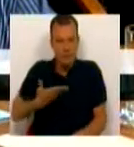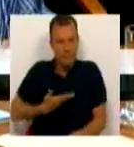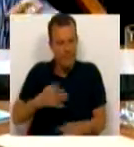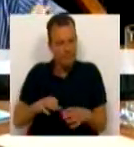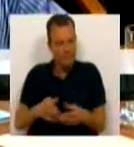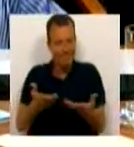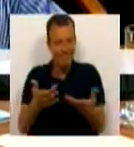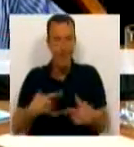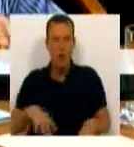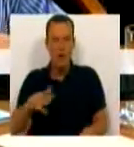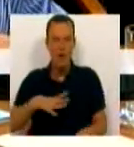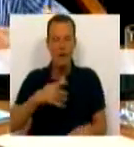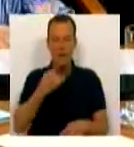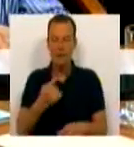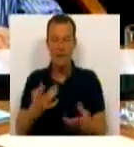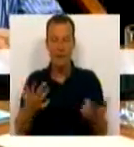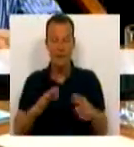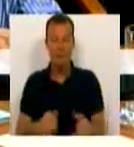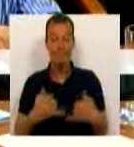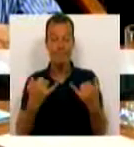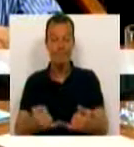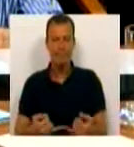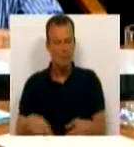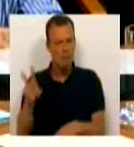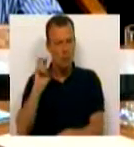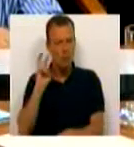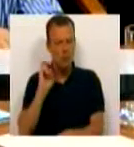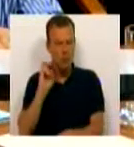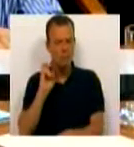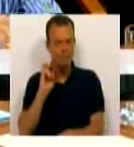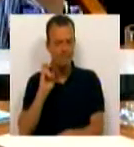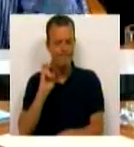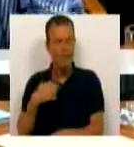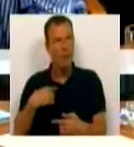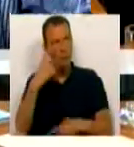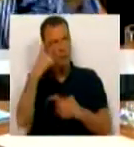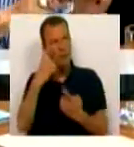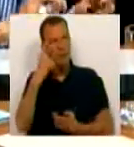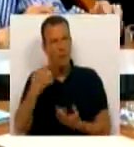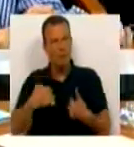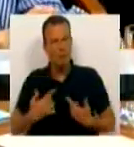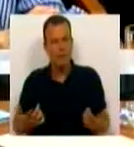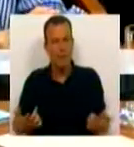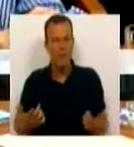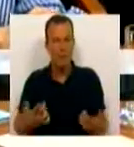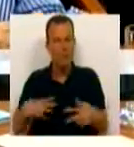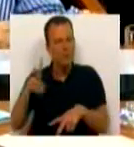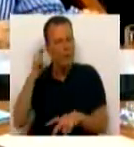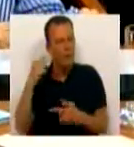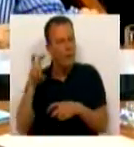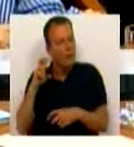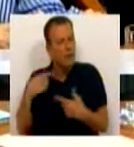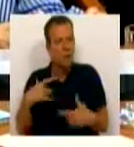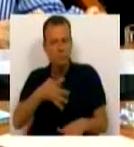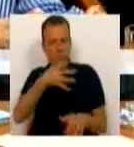devo referir que, após ouvir esta intervenção, pensei que estava a acabar de ouvir uma